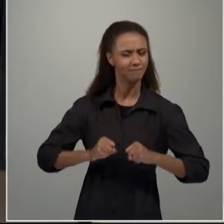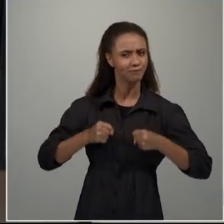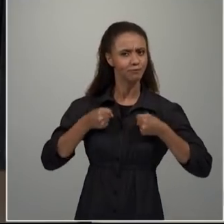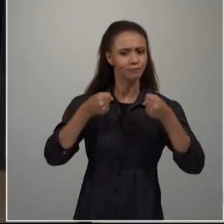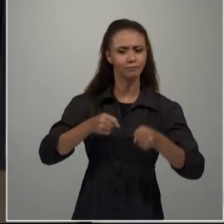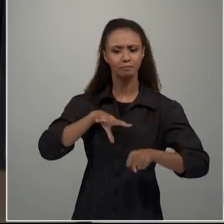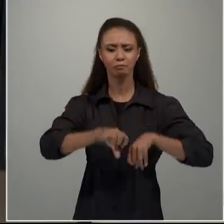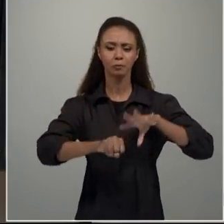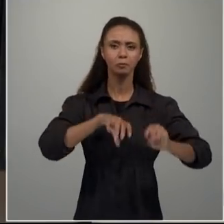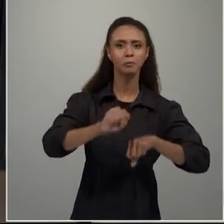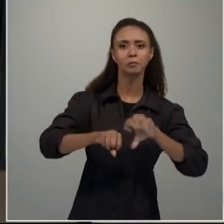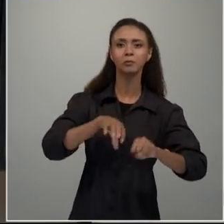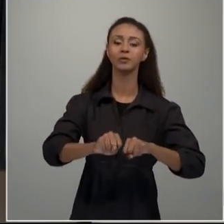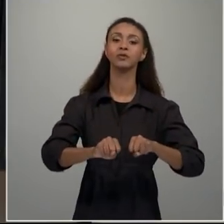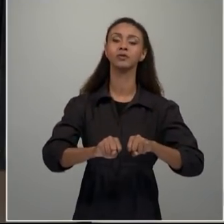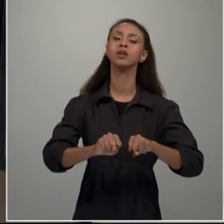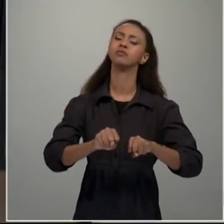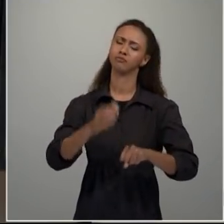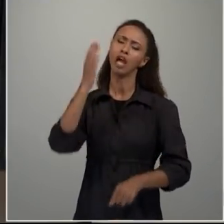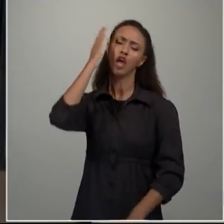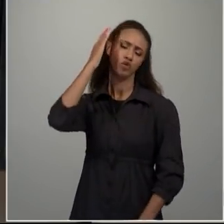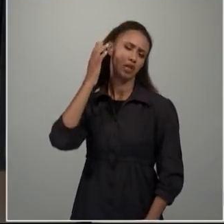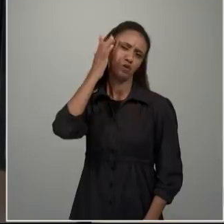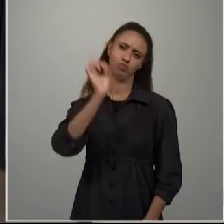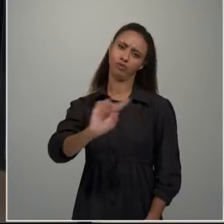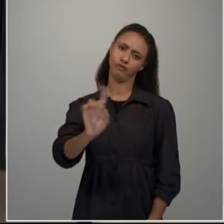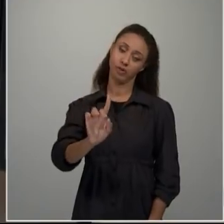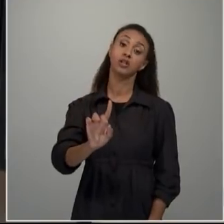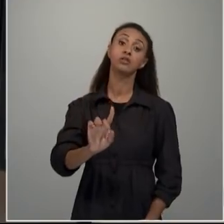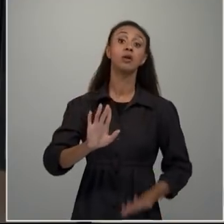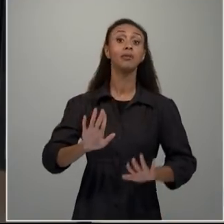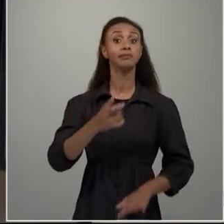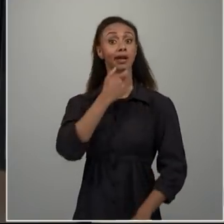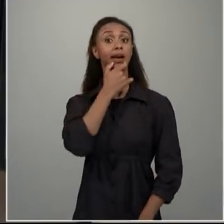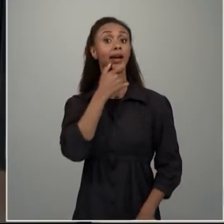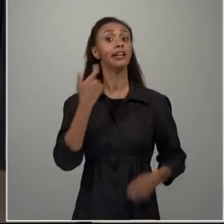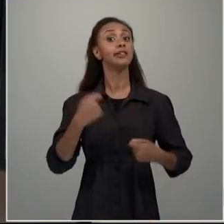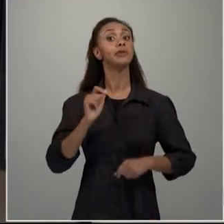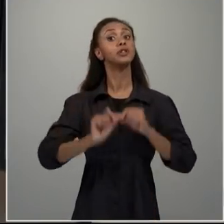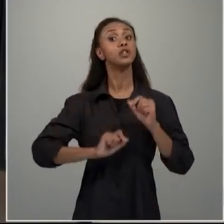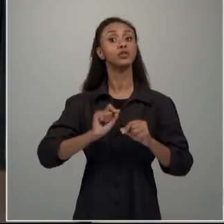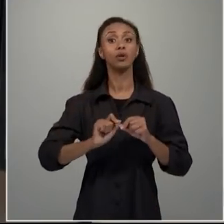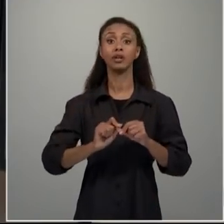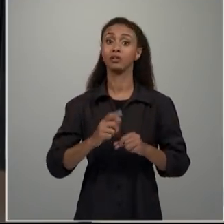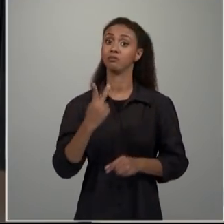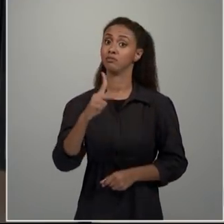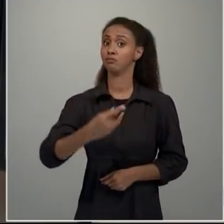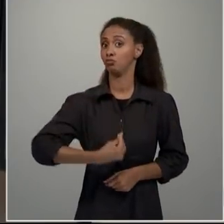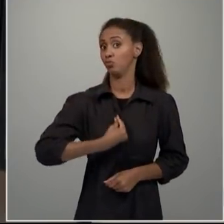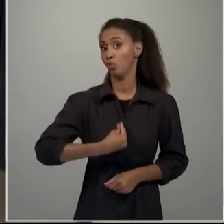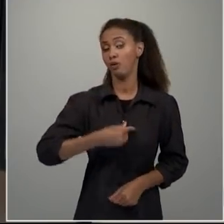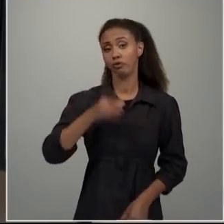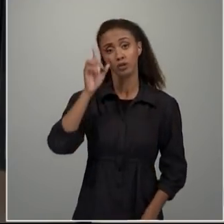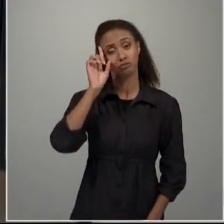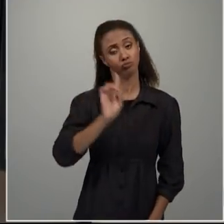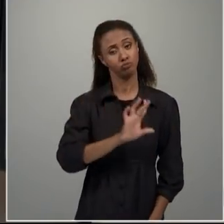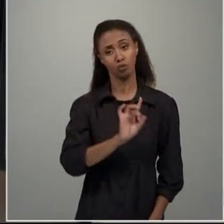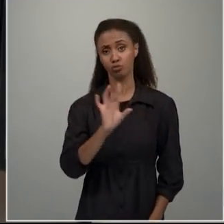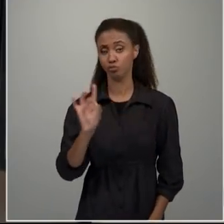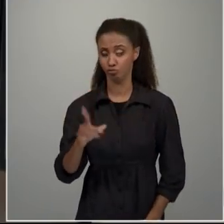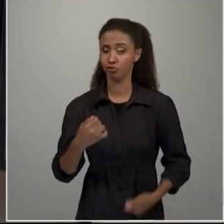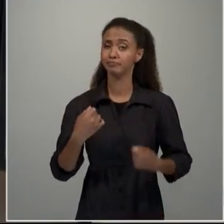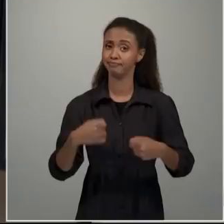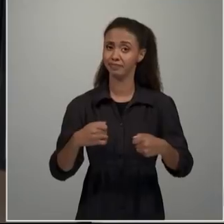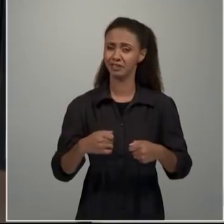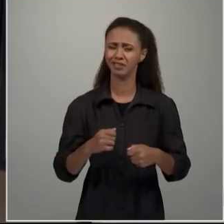que não é fácil tá só que assim o inglês você tem que fazer dele parte do seu cotidiano o que significa